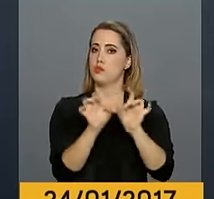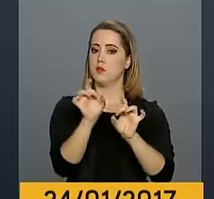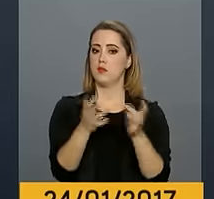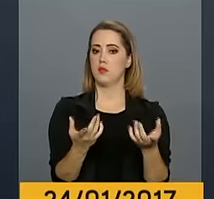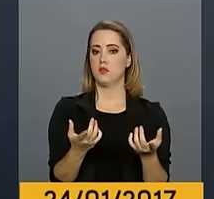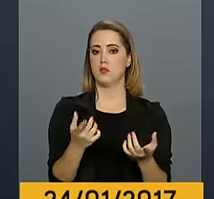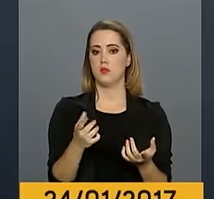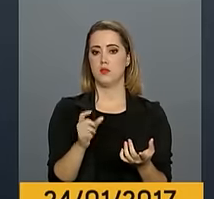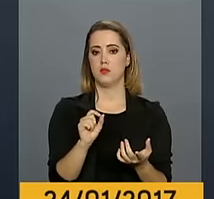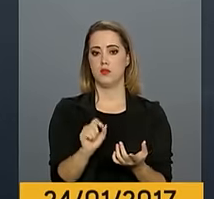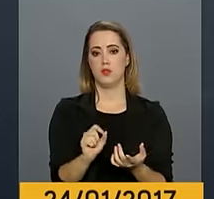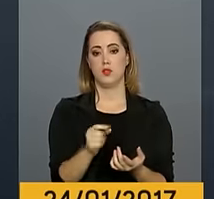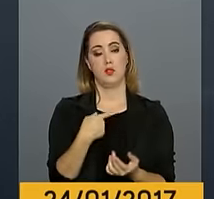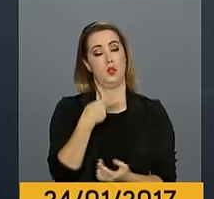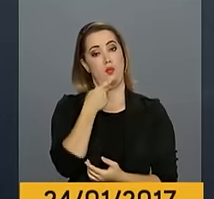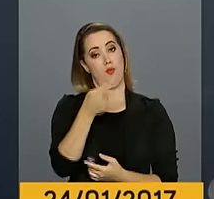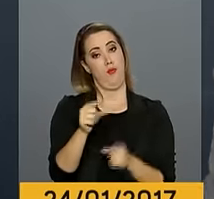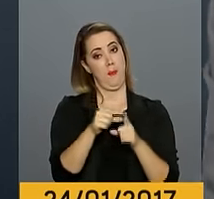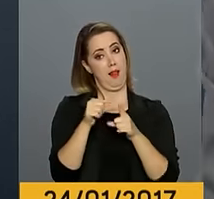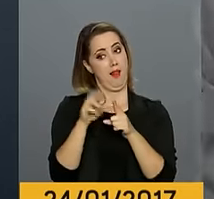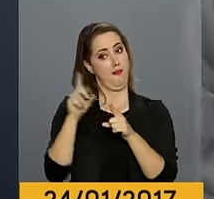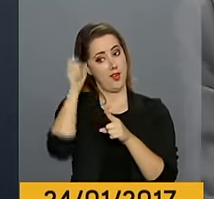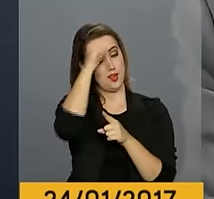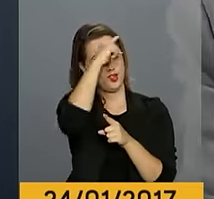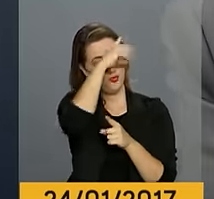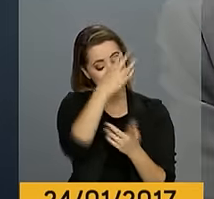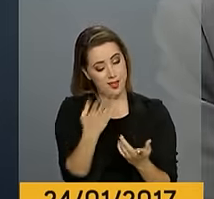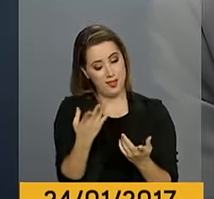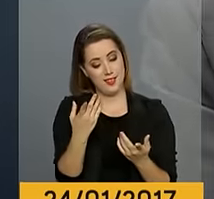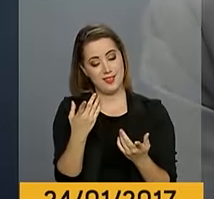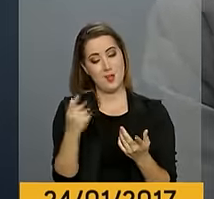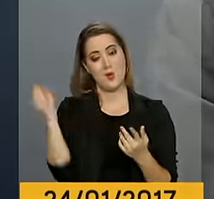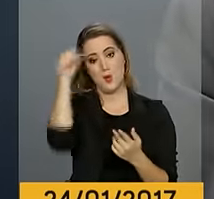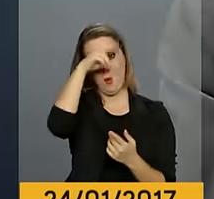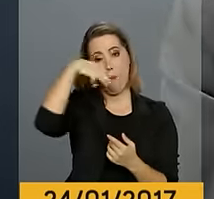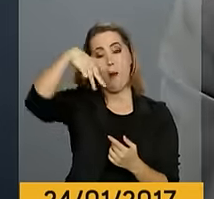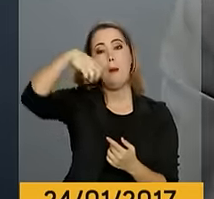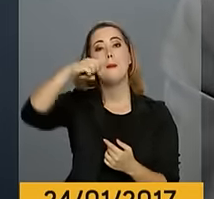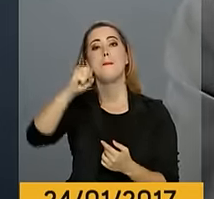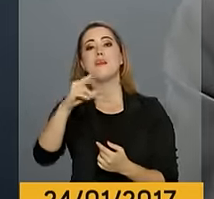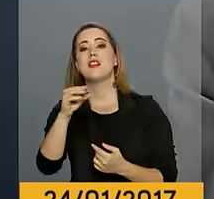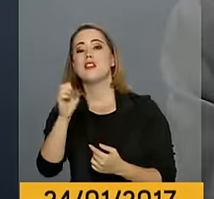não vou usar mesóculos, porque já falei, né? Não vou usar mesóculos, vou me criticar.